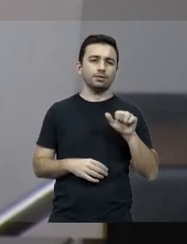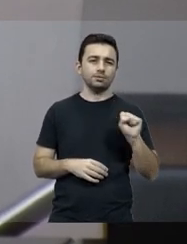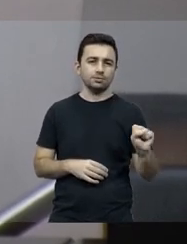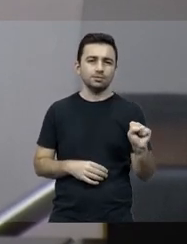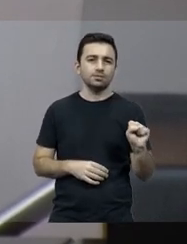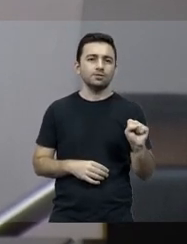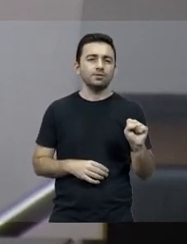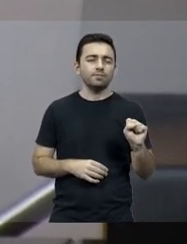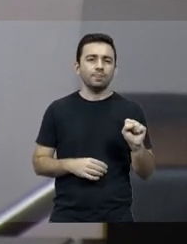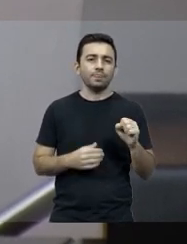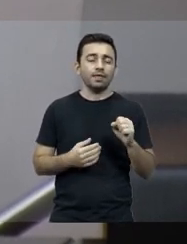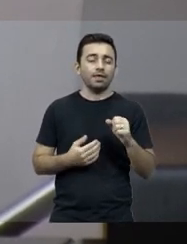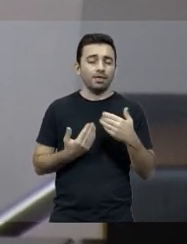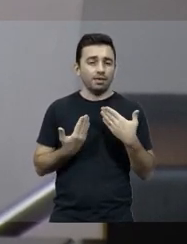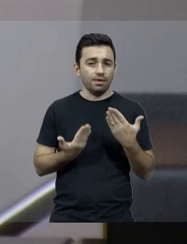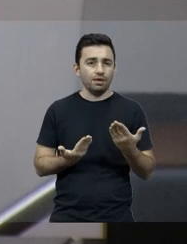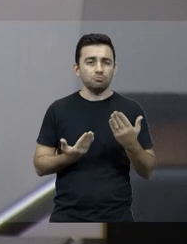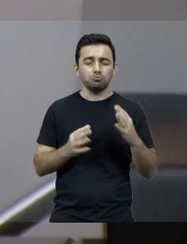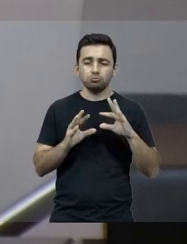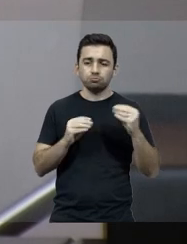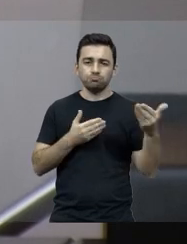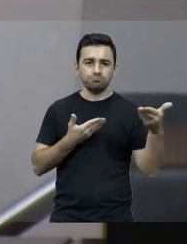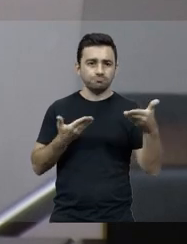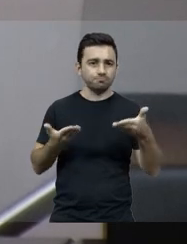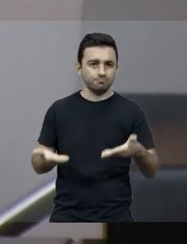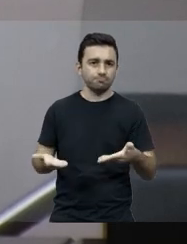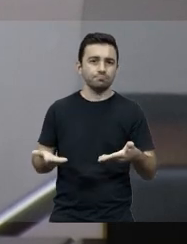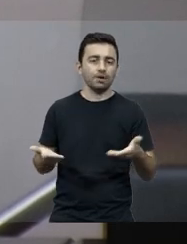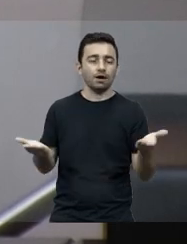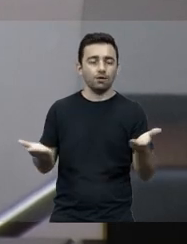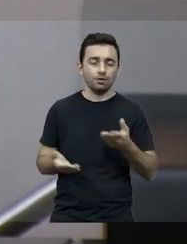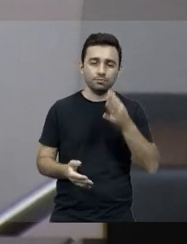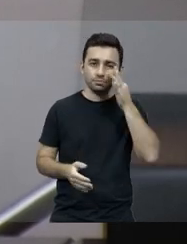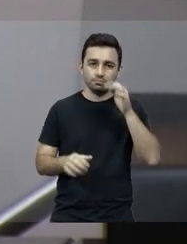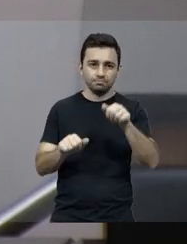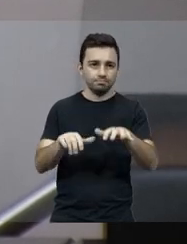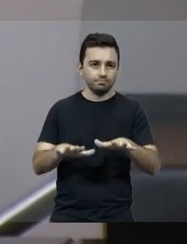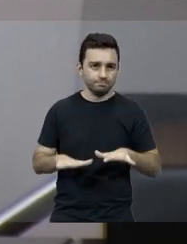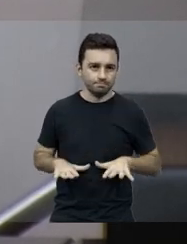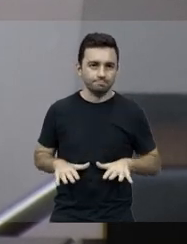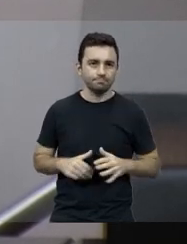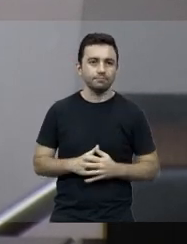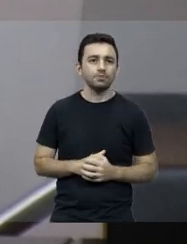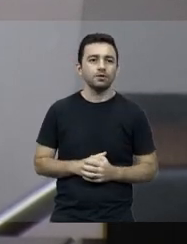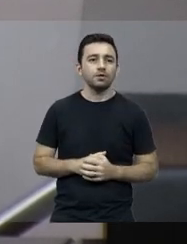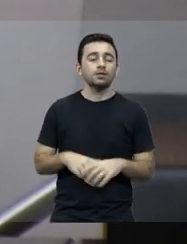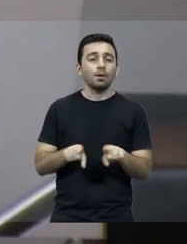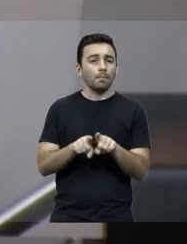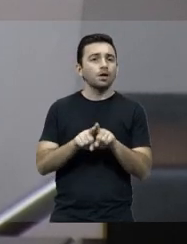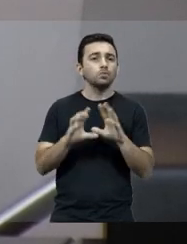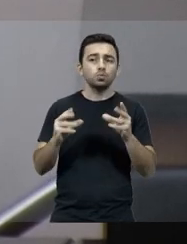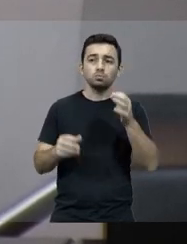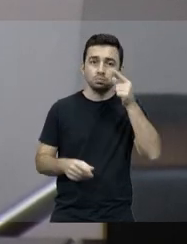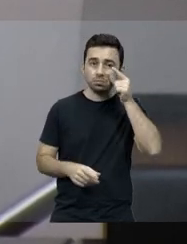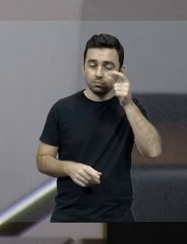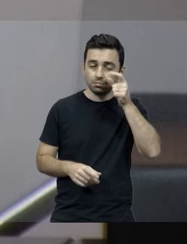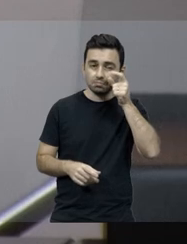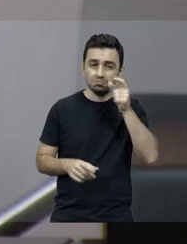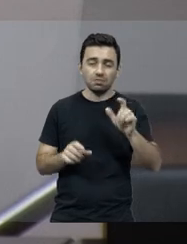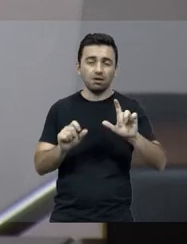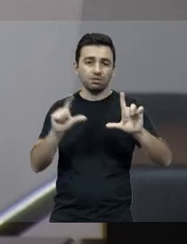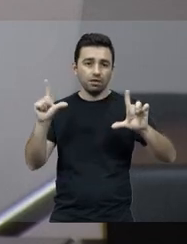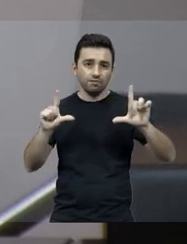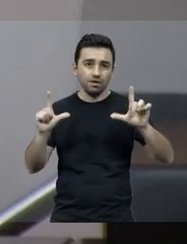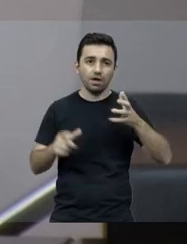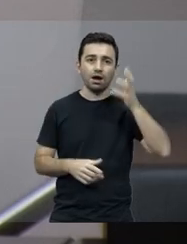que prestigiam essa sessão de hoje. Aqueles que nos acompanham pela TV Legislativa, pela